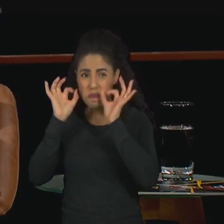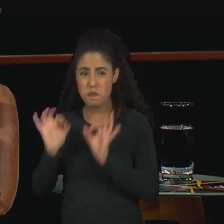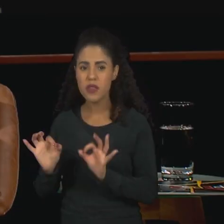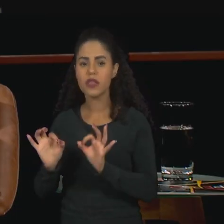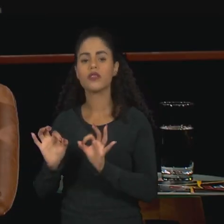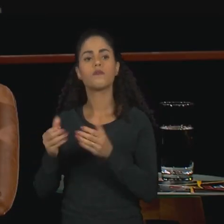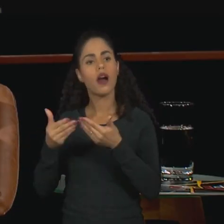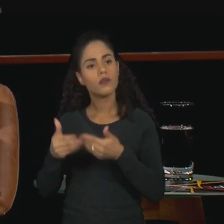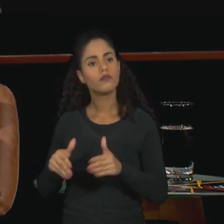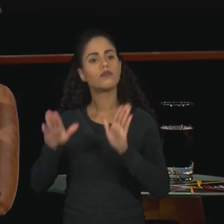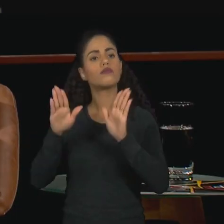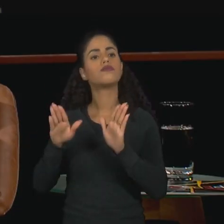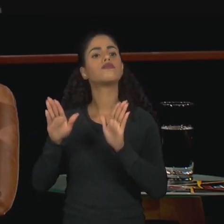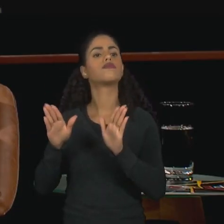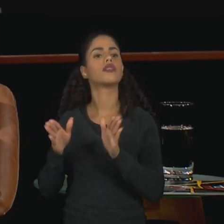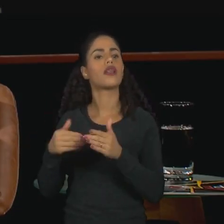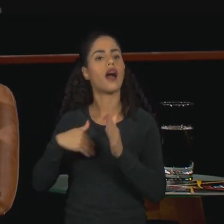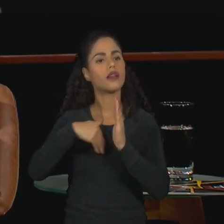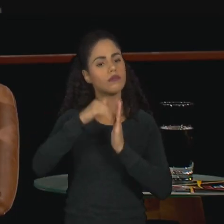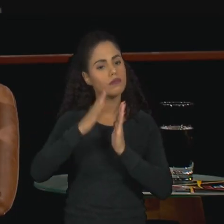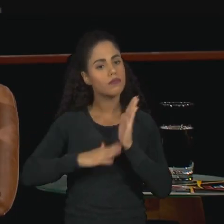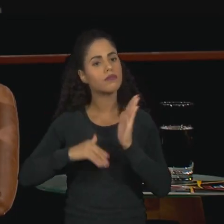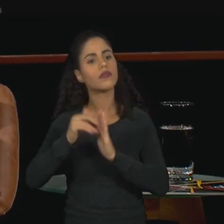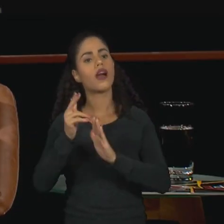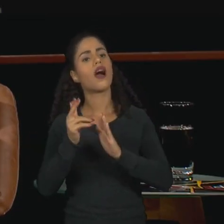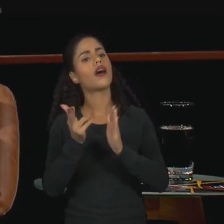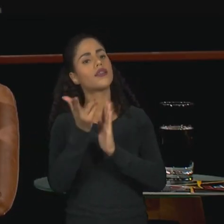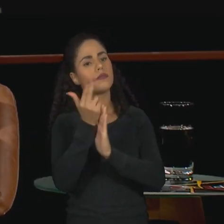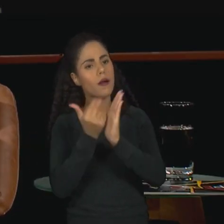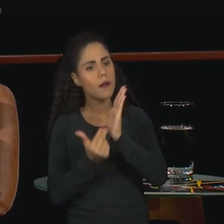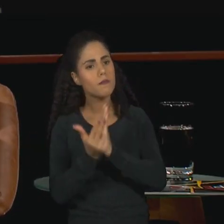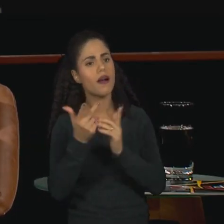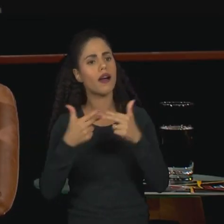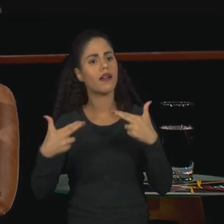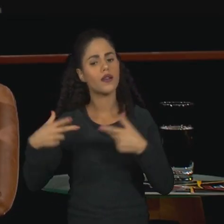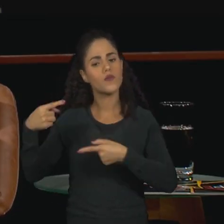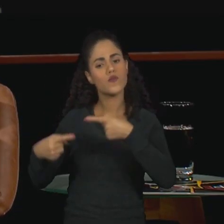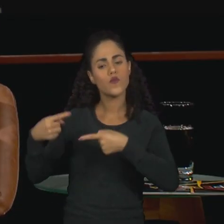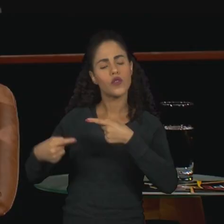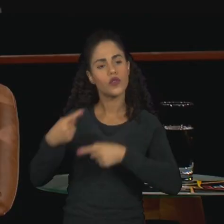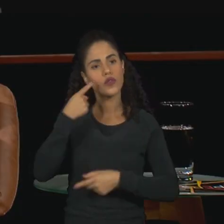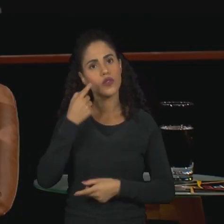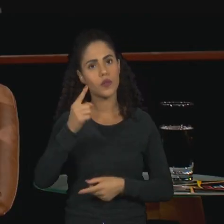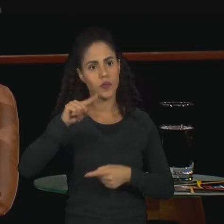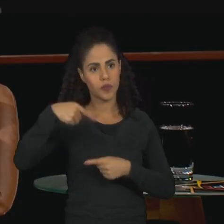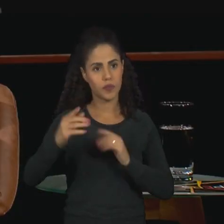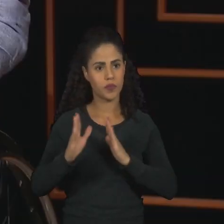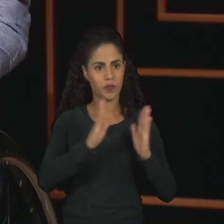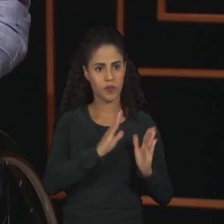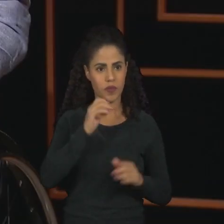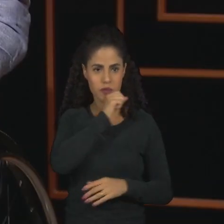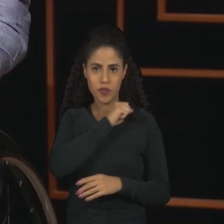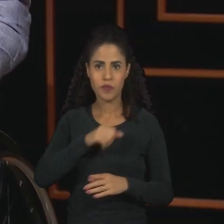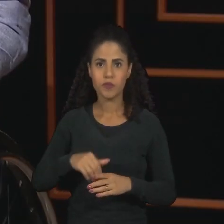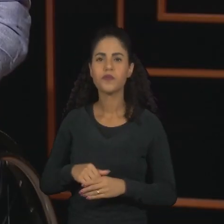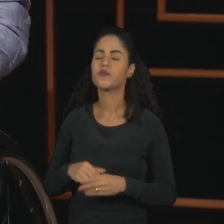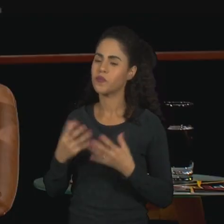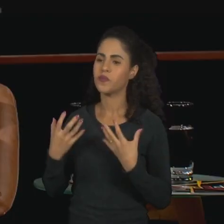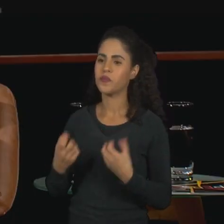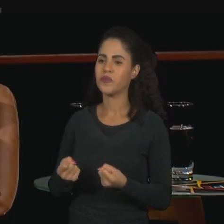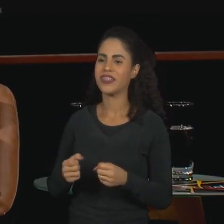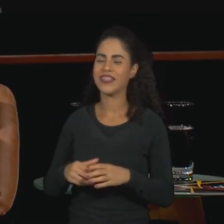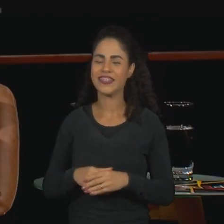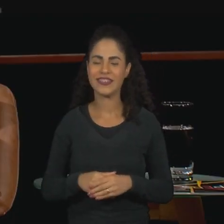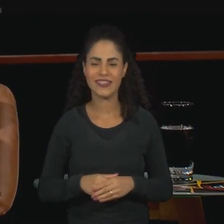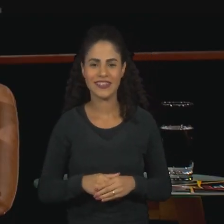nas vanguardas artísticas, né? Nos movimentos sociais, políticos. Vamos falar sobre isso no próximo bloco? Ok. Pode